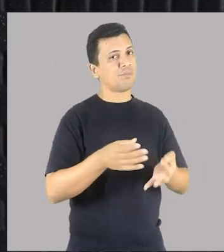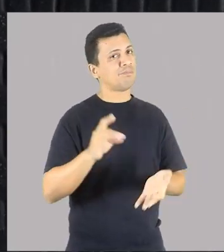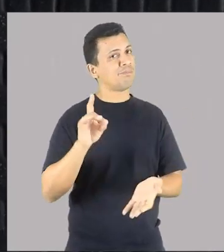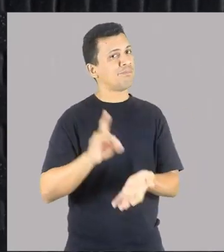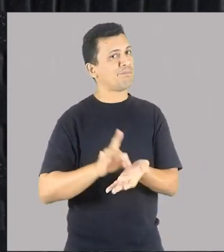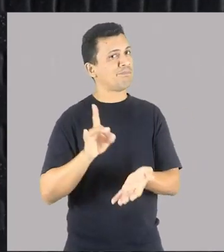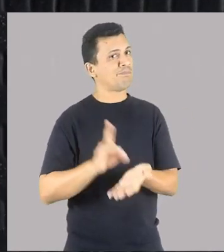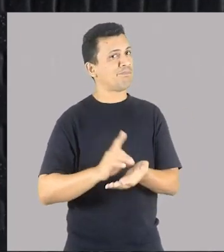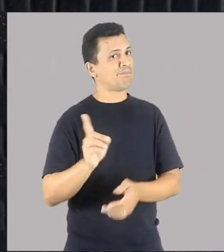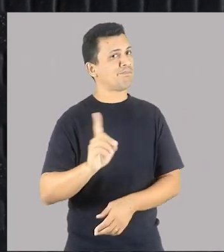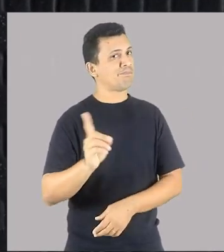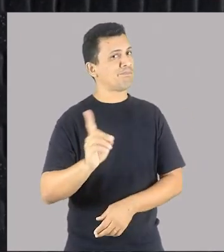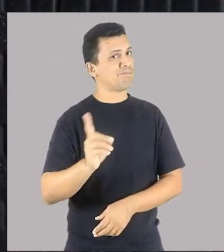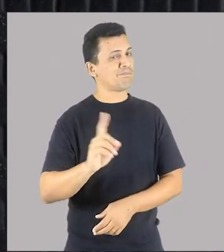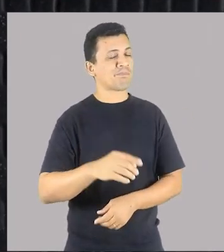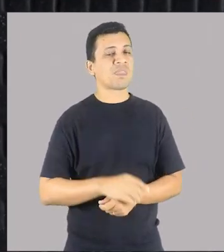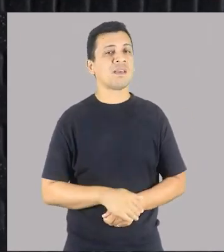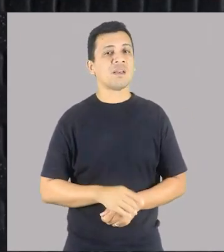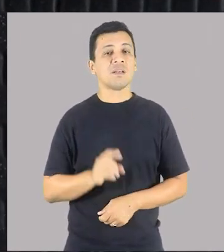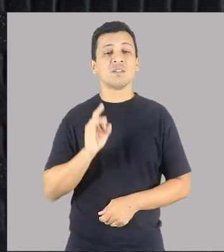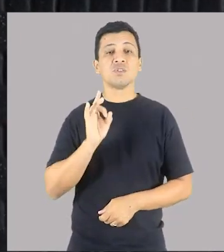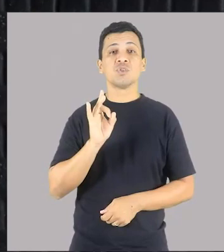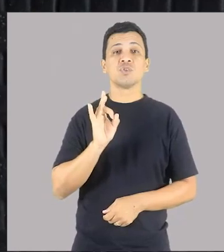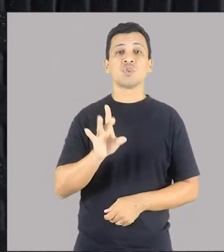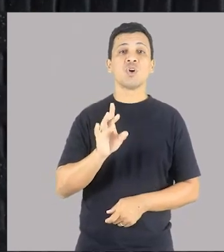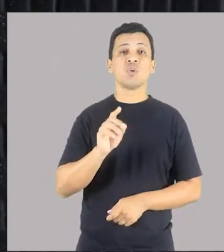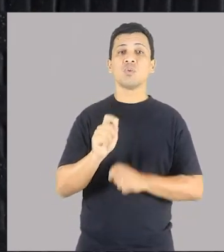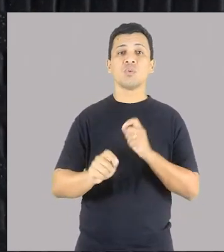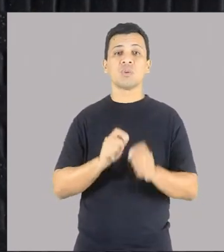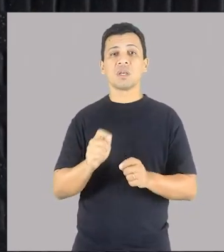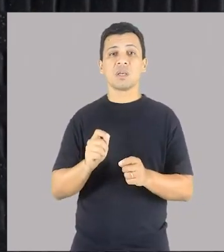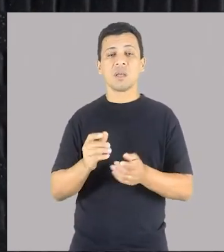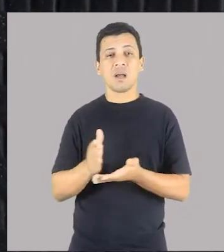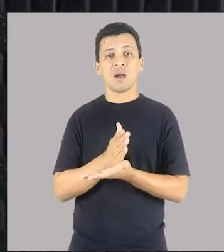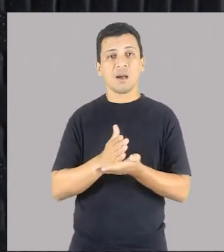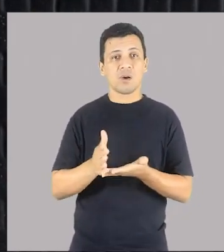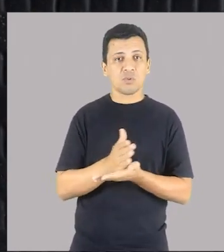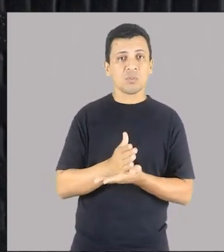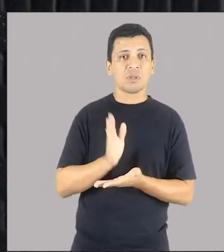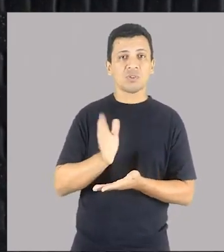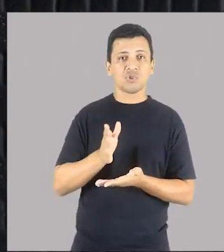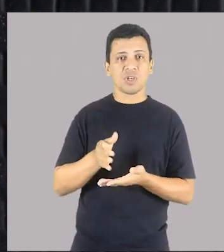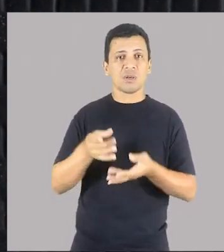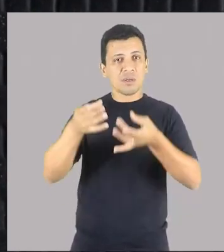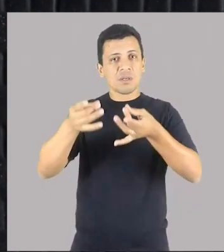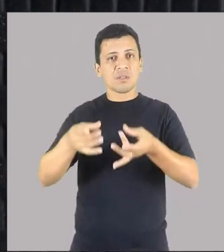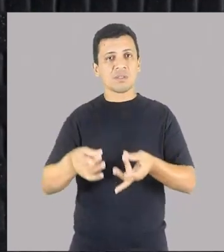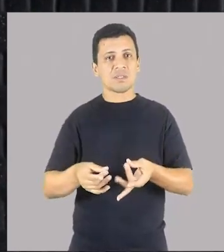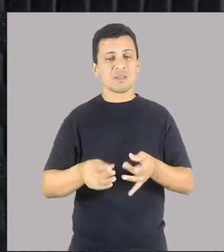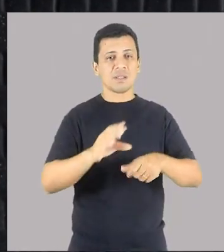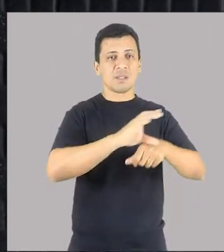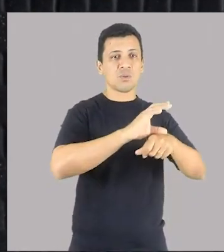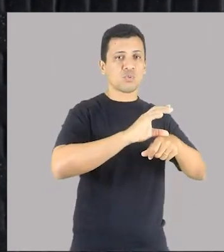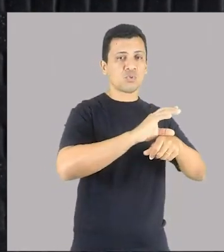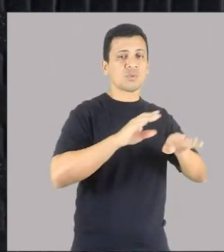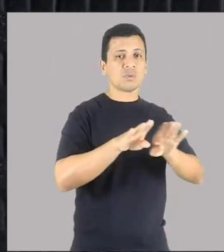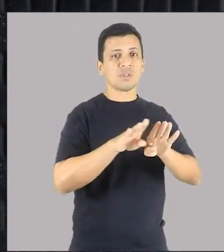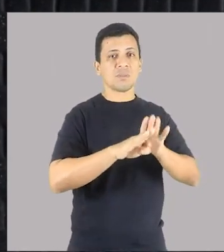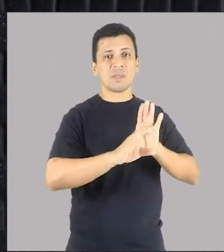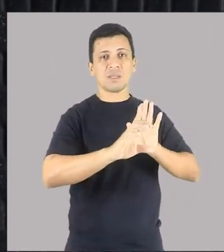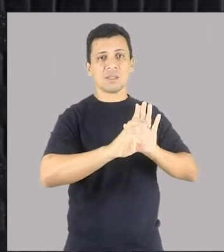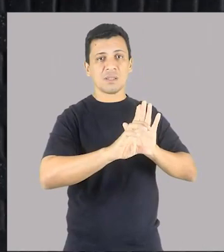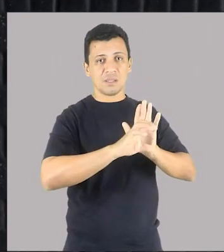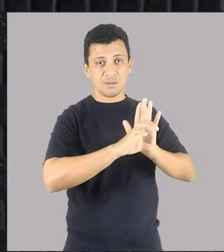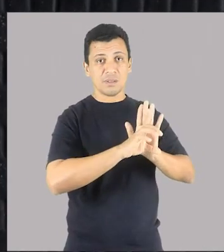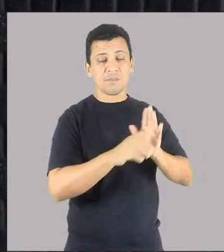é incorreto. Apenas excepcionalmente, em exceções já descritas na Constituição e nas leis, é que é